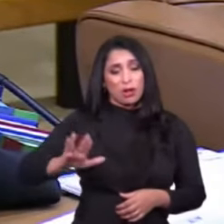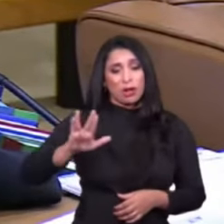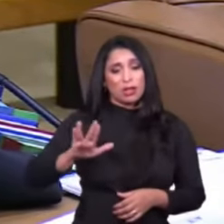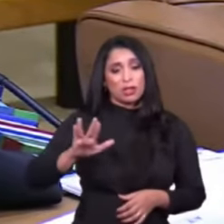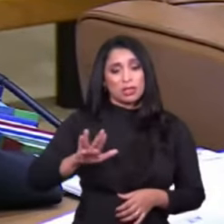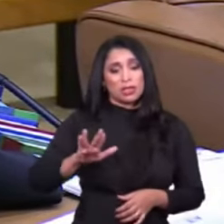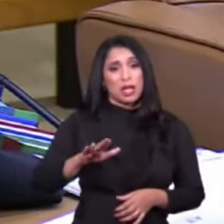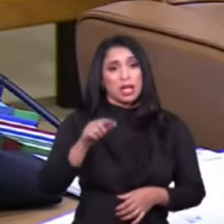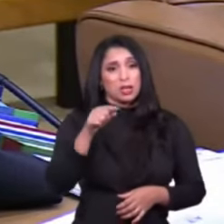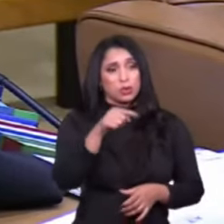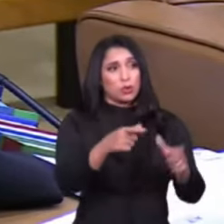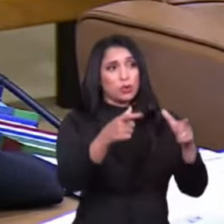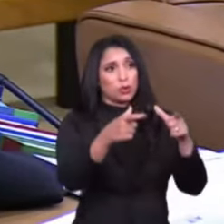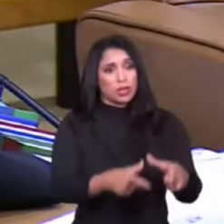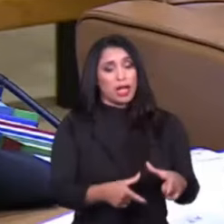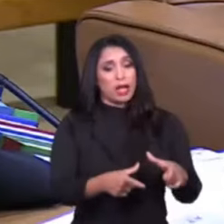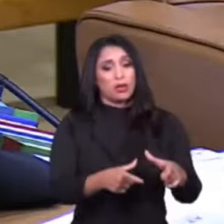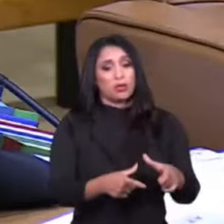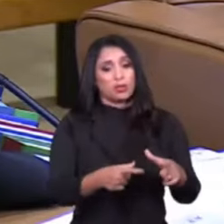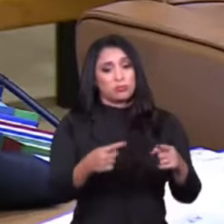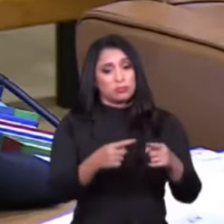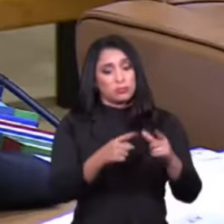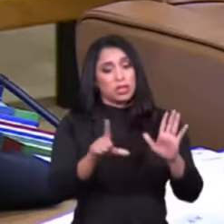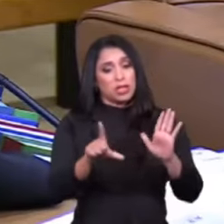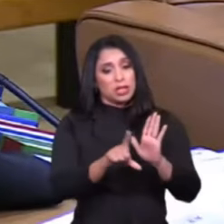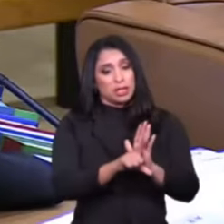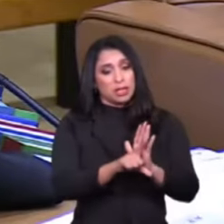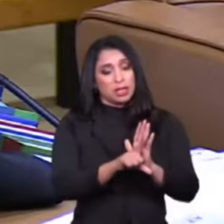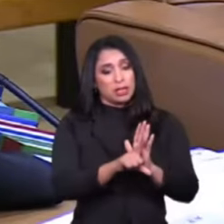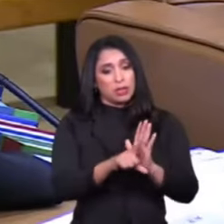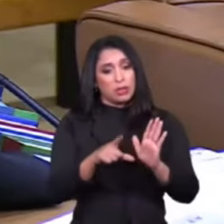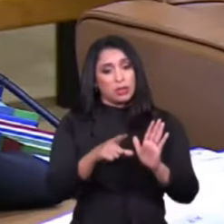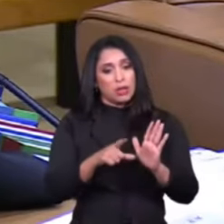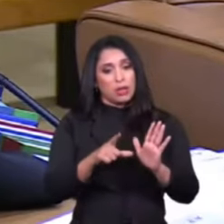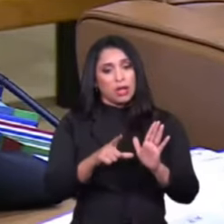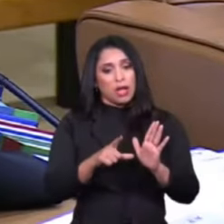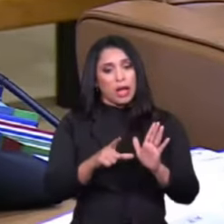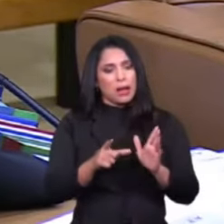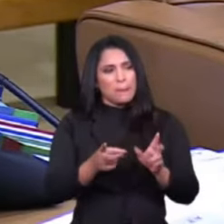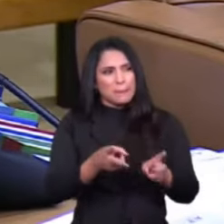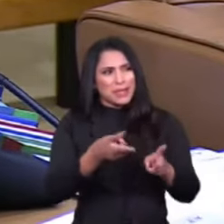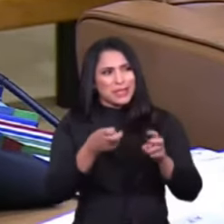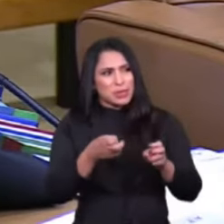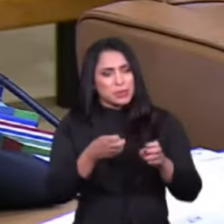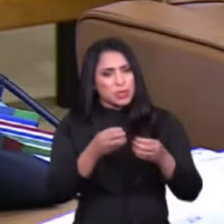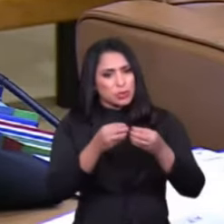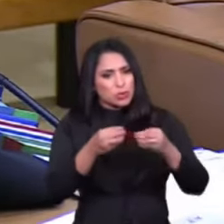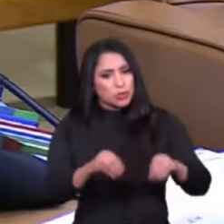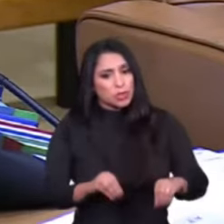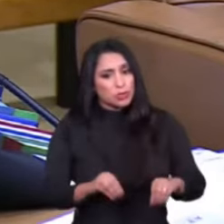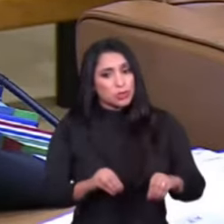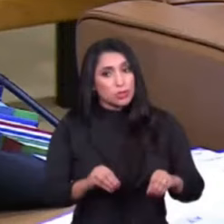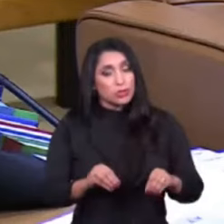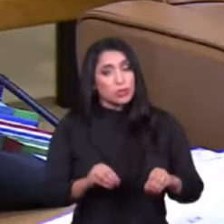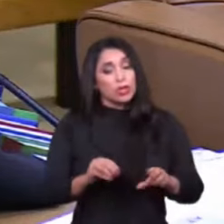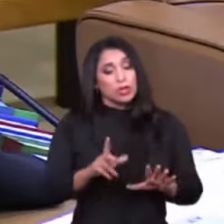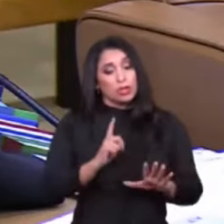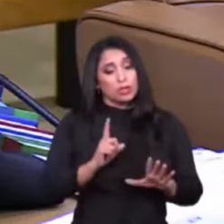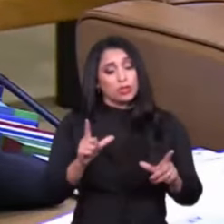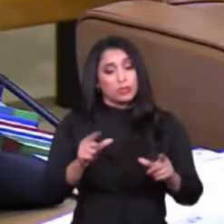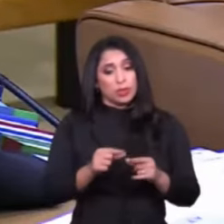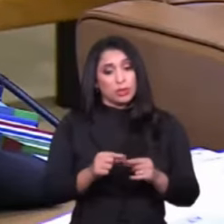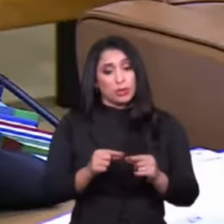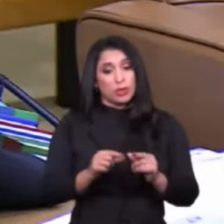ela foi legalizada. Ou seja, diminui a percepção de risco. Não à toa tem havido esse